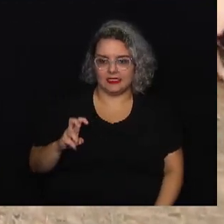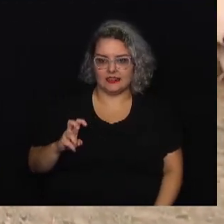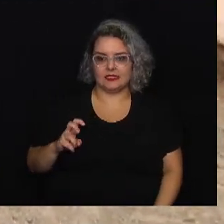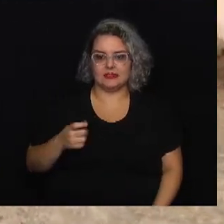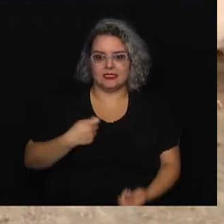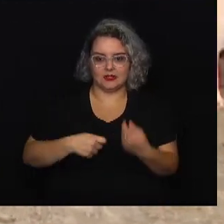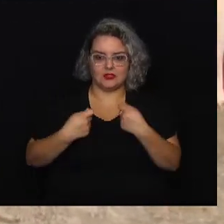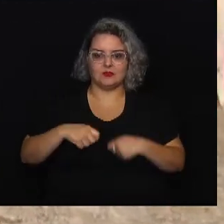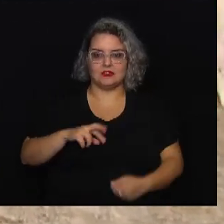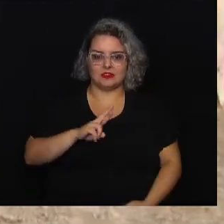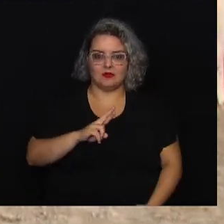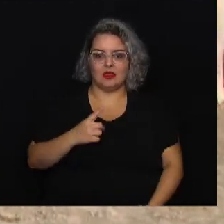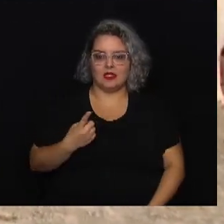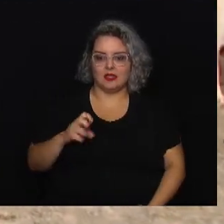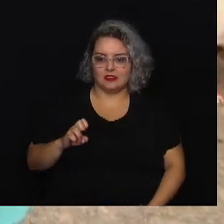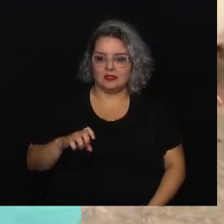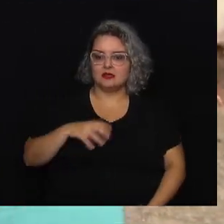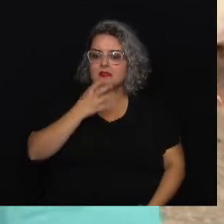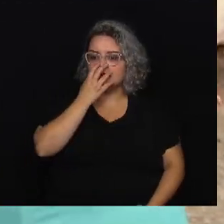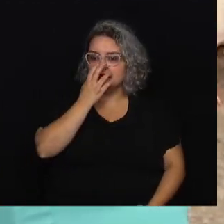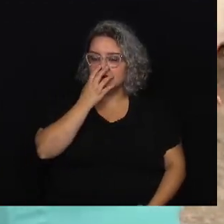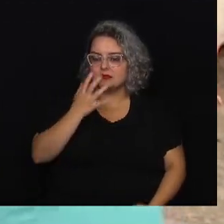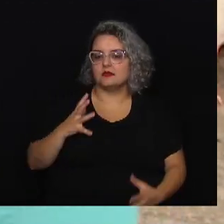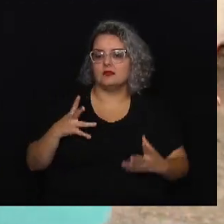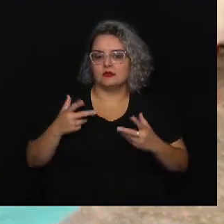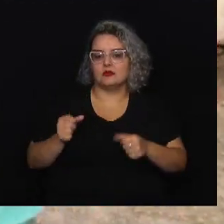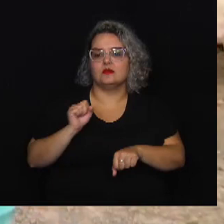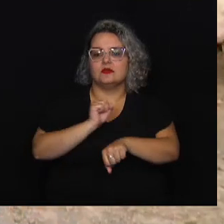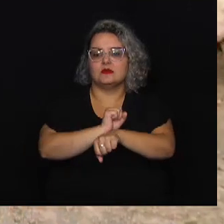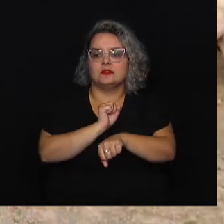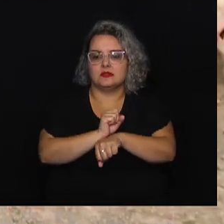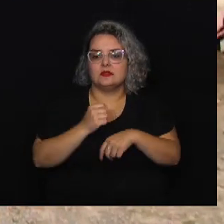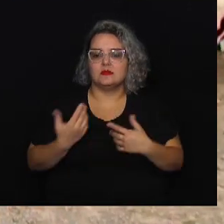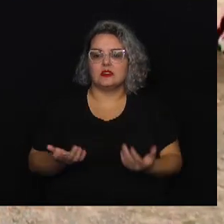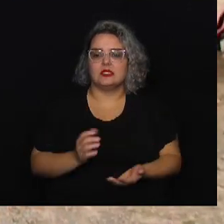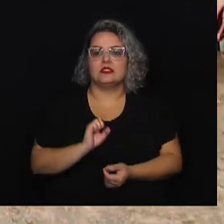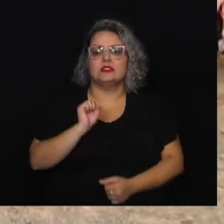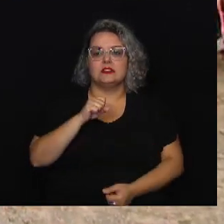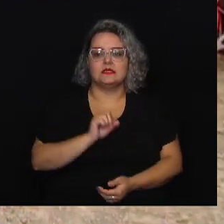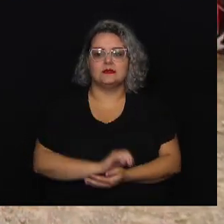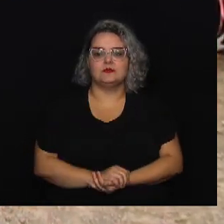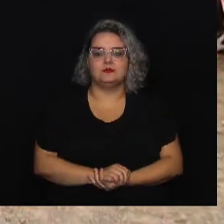órgão público, né? Bom, os cachorrinhos agora então todos aguardando, né? Sim.